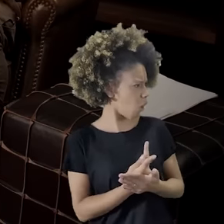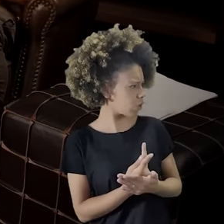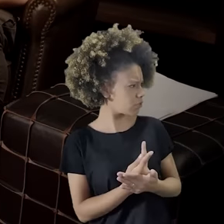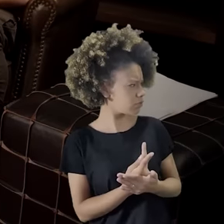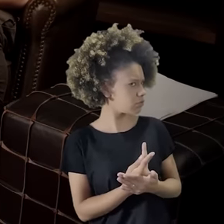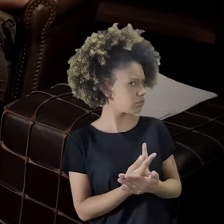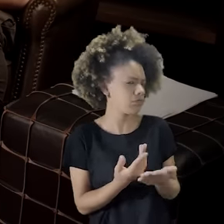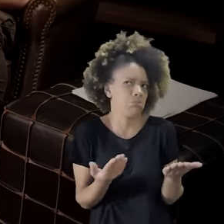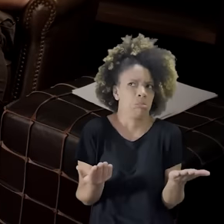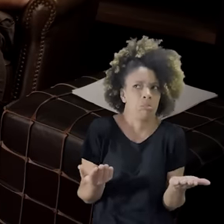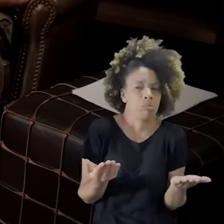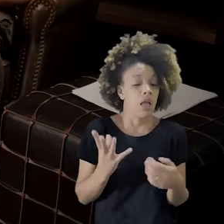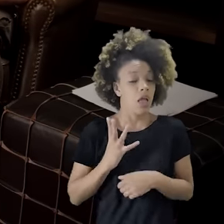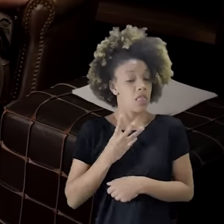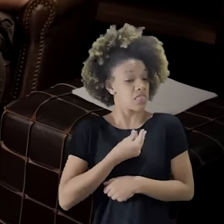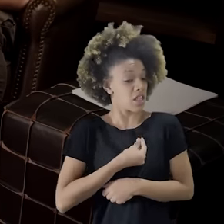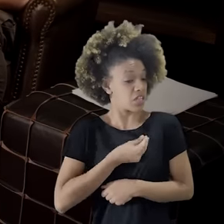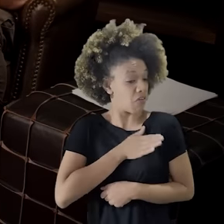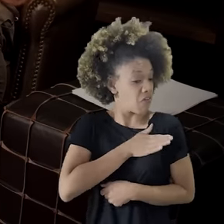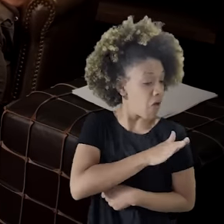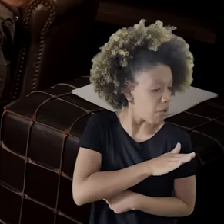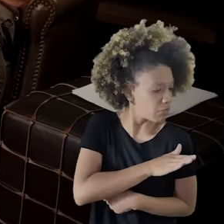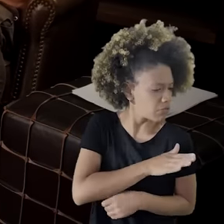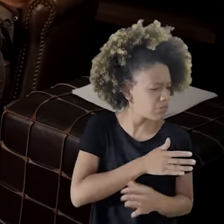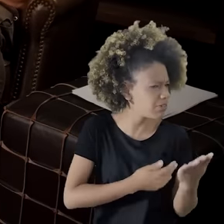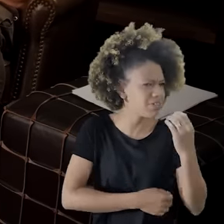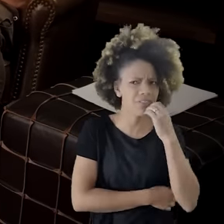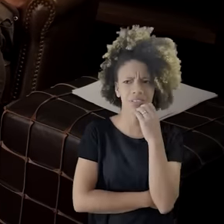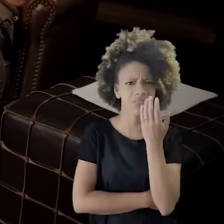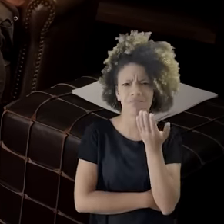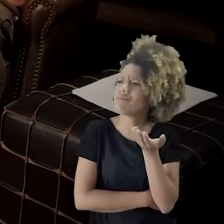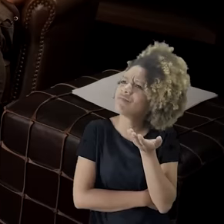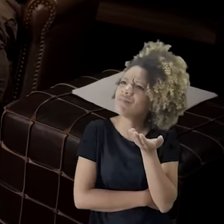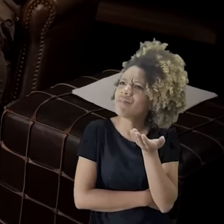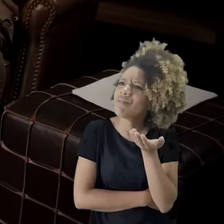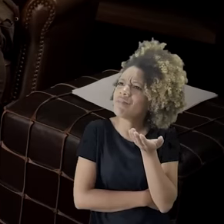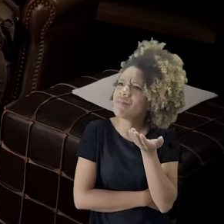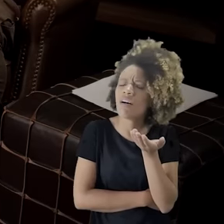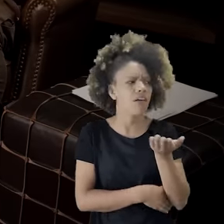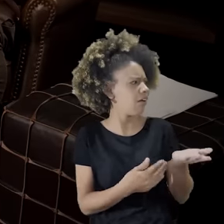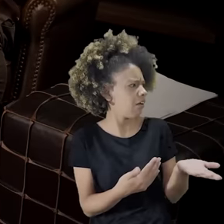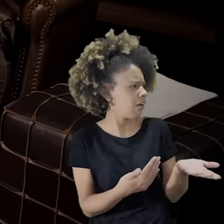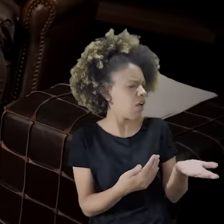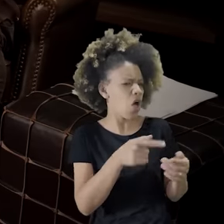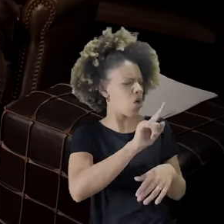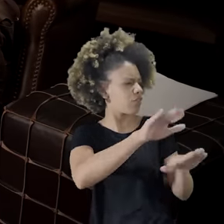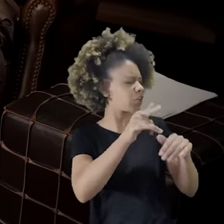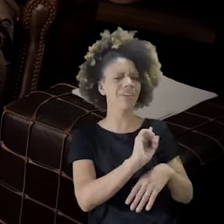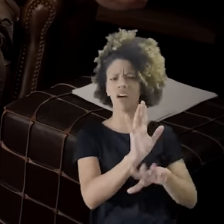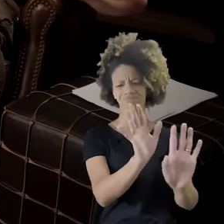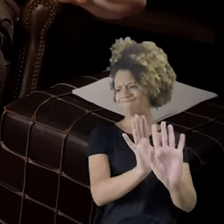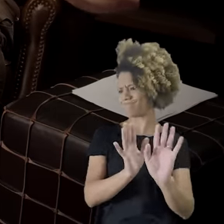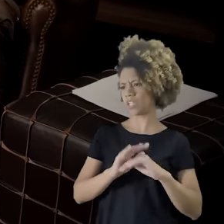você fala assim você é um transformerico E aí eu falo caramba eu tô todo mundo vai chamar não vou mais chamar eu